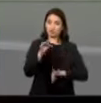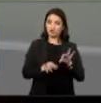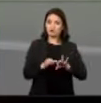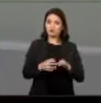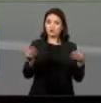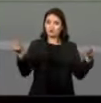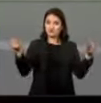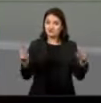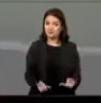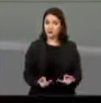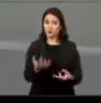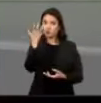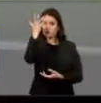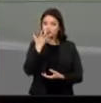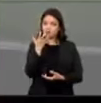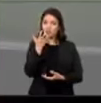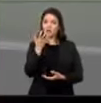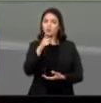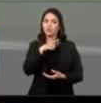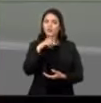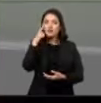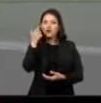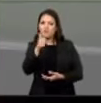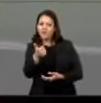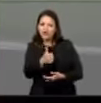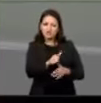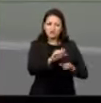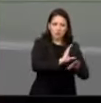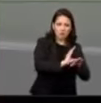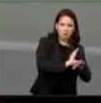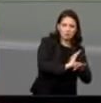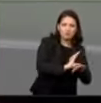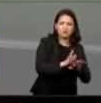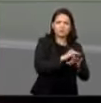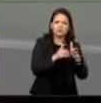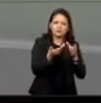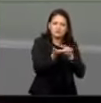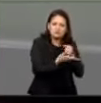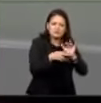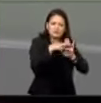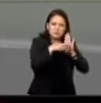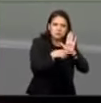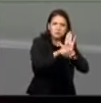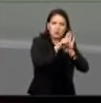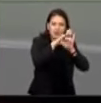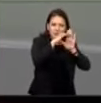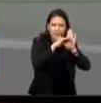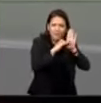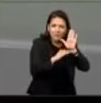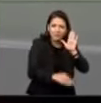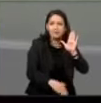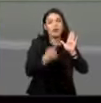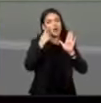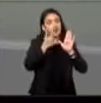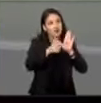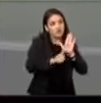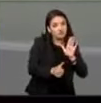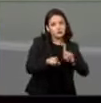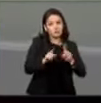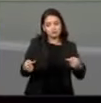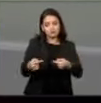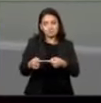julgamento que envolva análise da Constituição, dos princípios, dos valores constitucionais. E tenho certeza